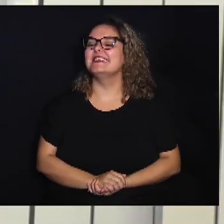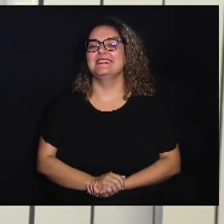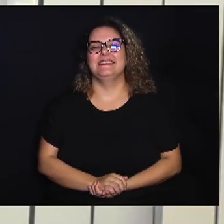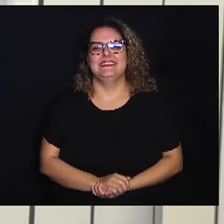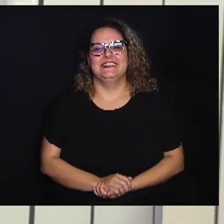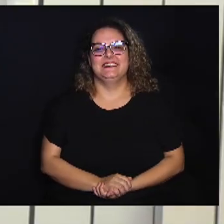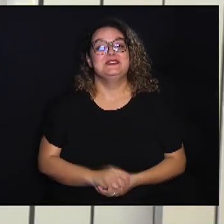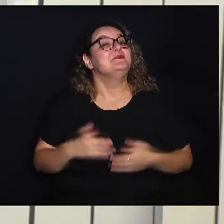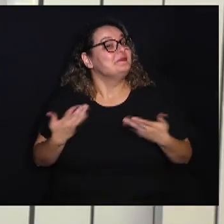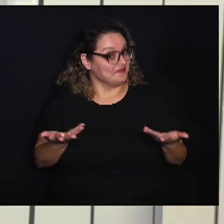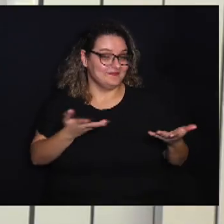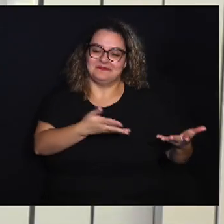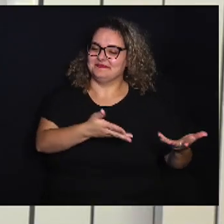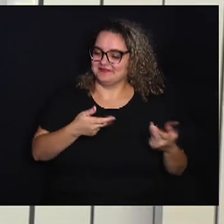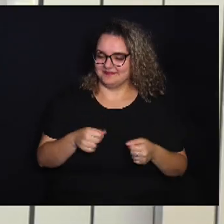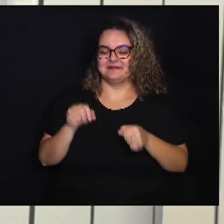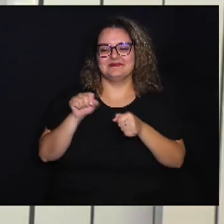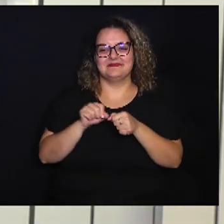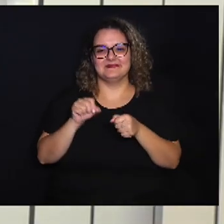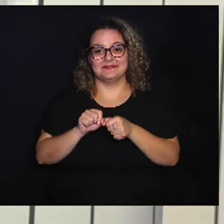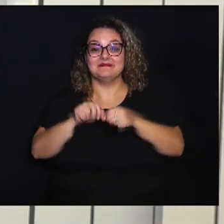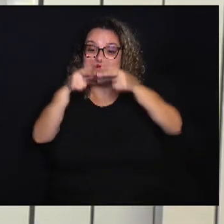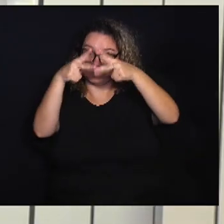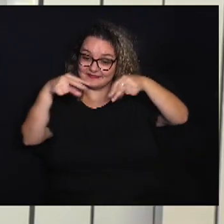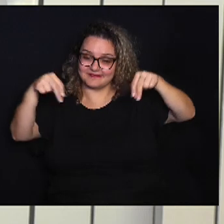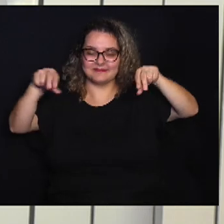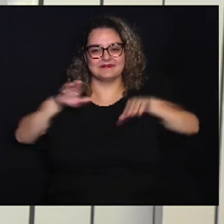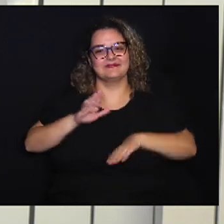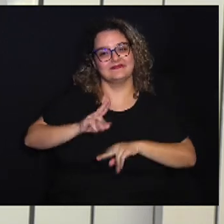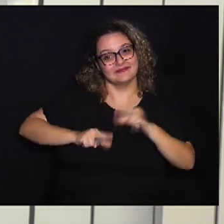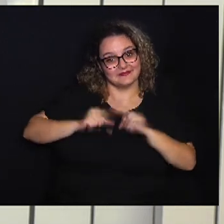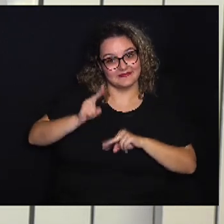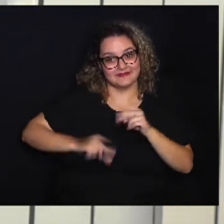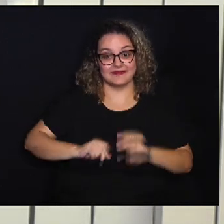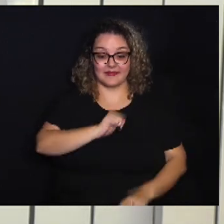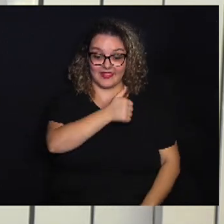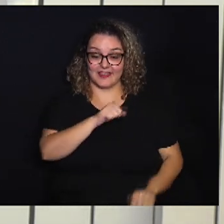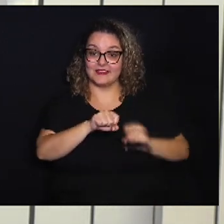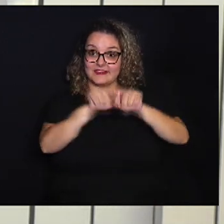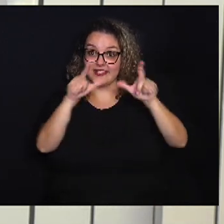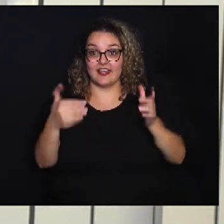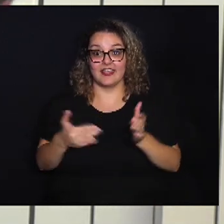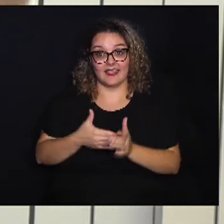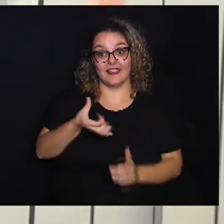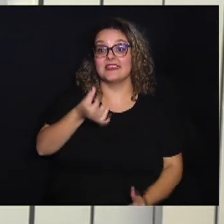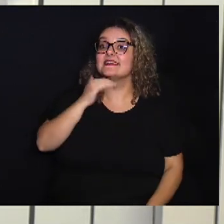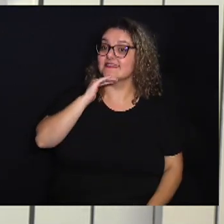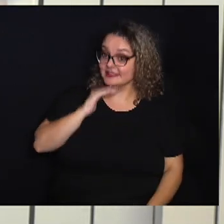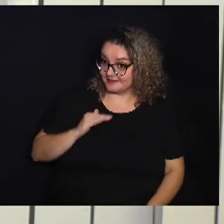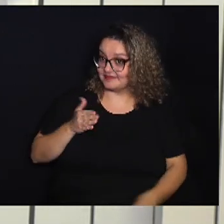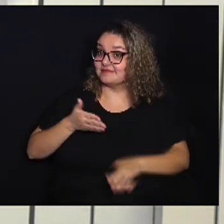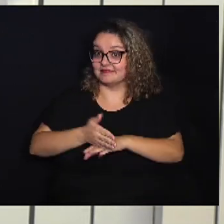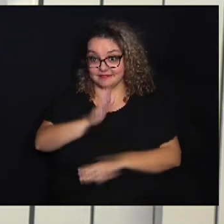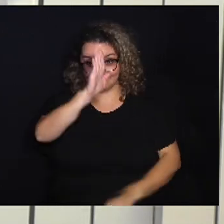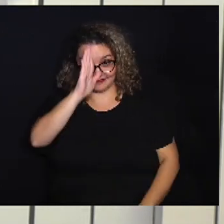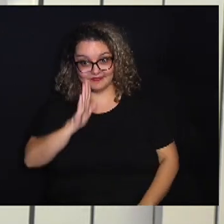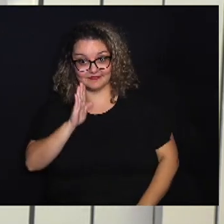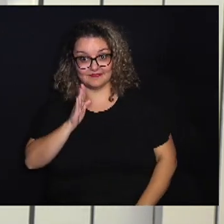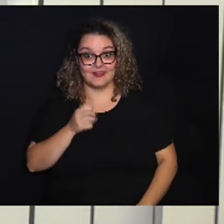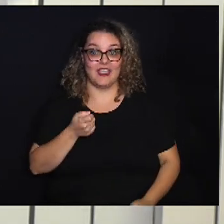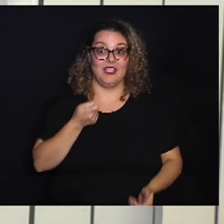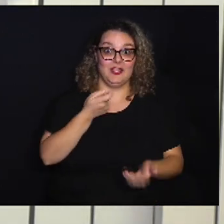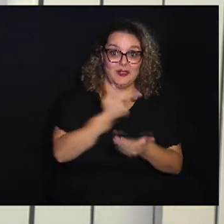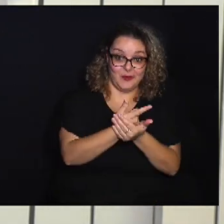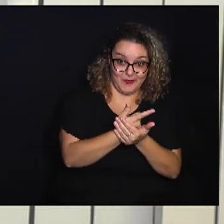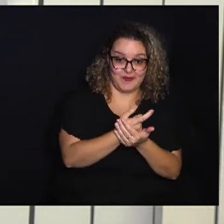Tá então, convite feito, Arraiá das 11 horas da manhã às 6 horas da tarde, entrada franca, a consumação